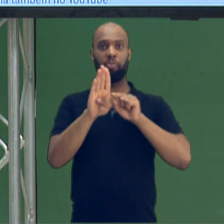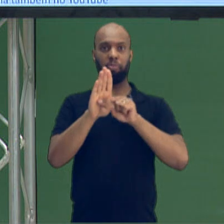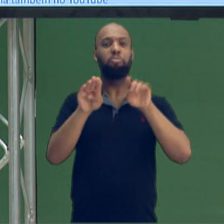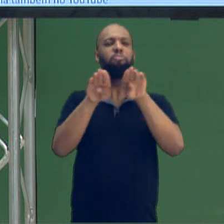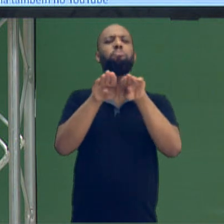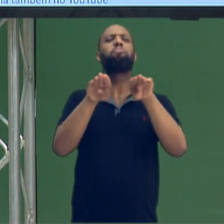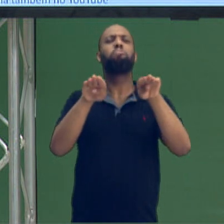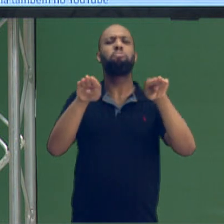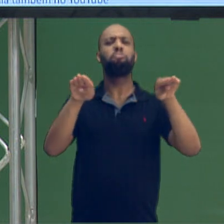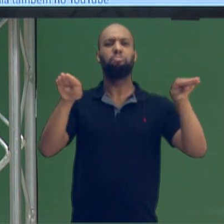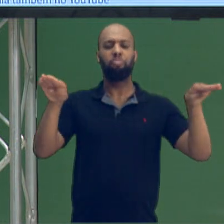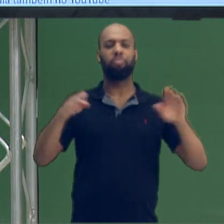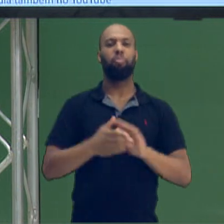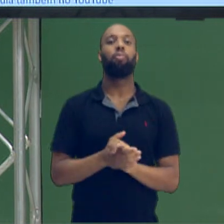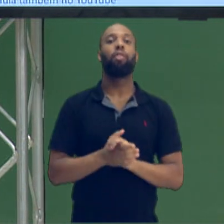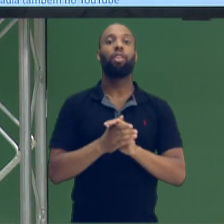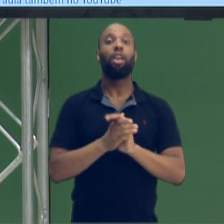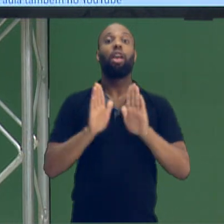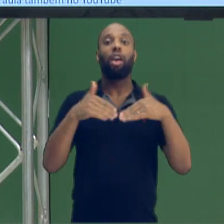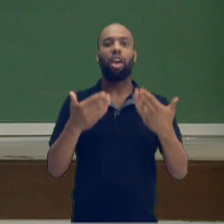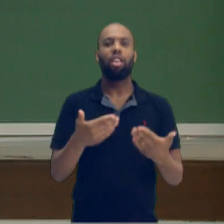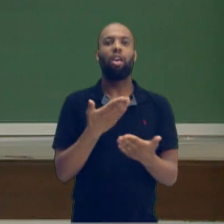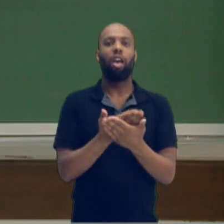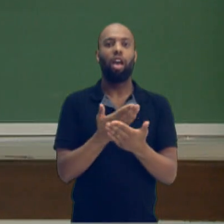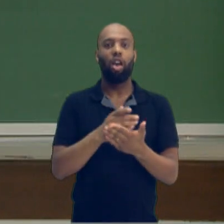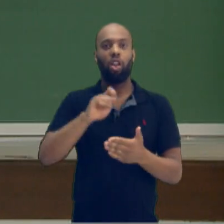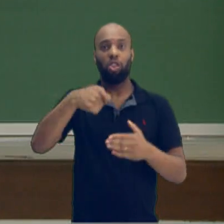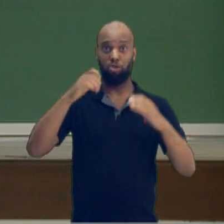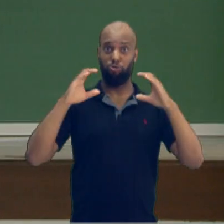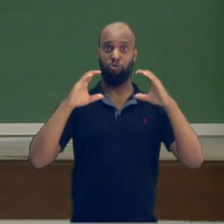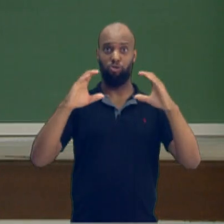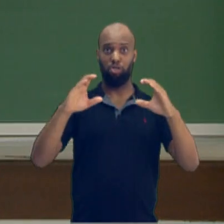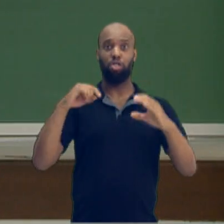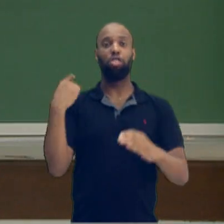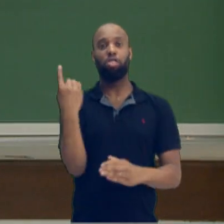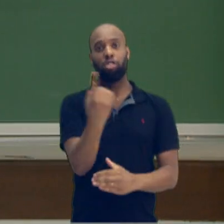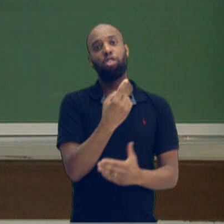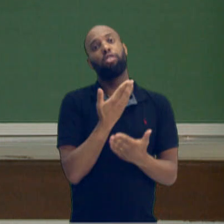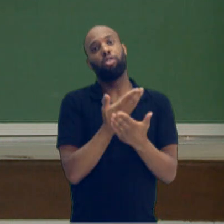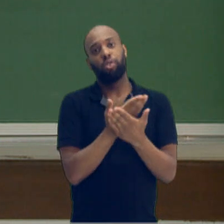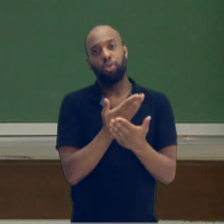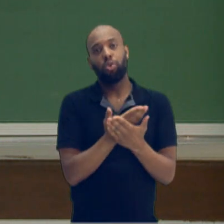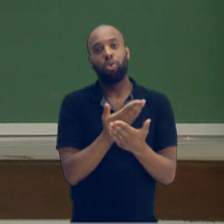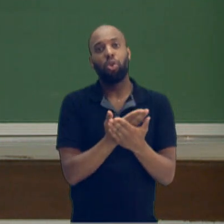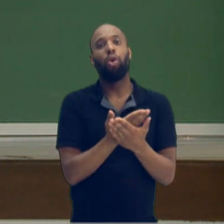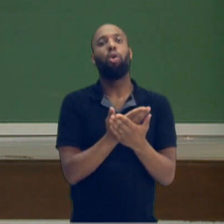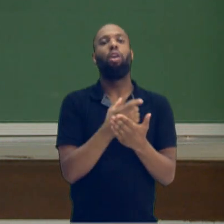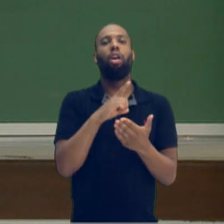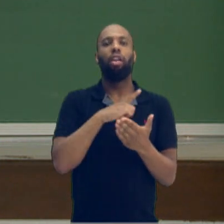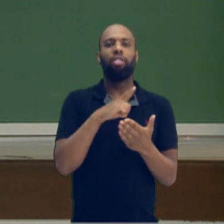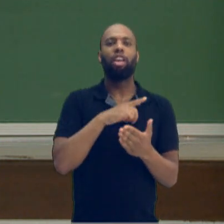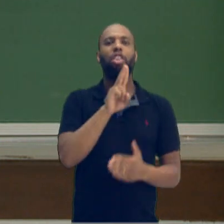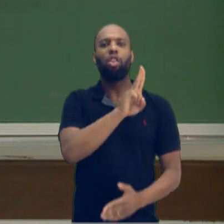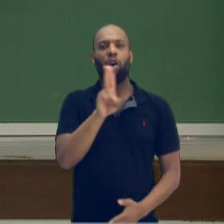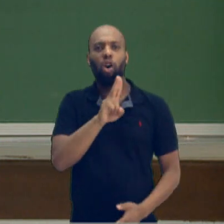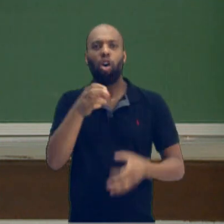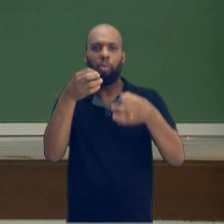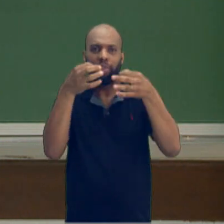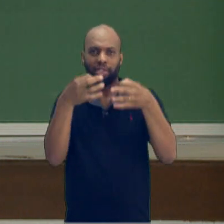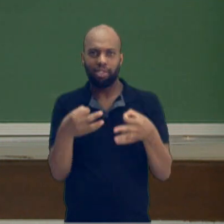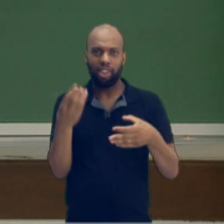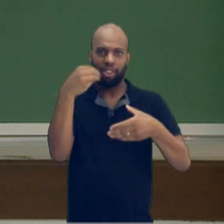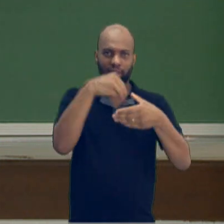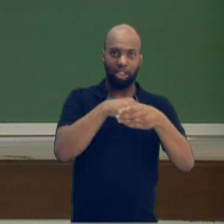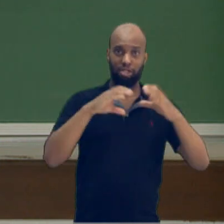certo? Pessoal, foi uma aula de função, tá? A gente viu, então, a questão dos termos corretos dentro da